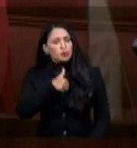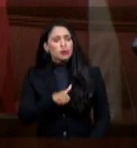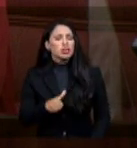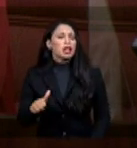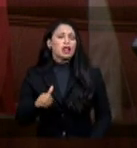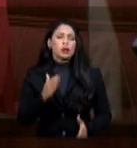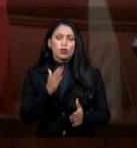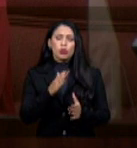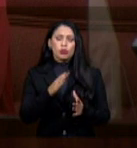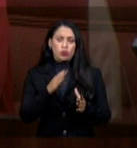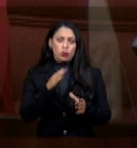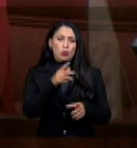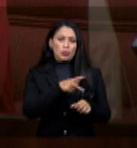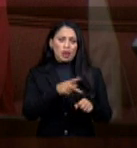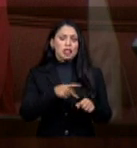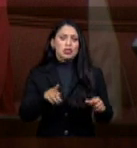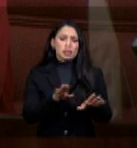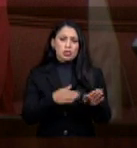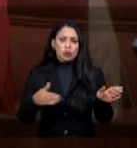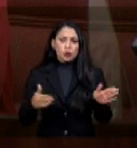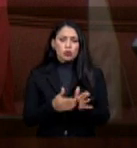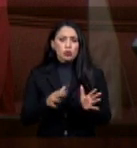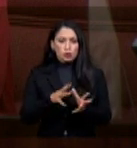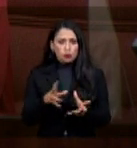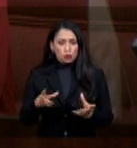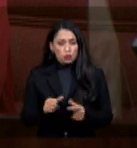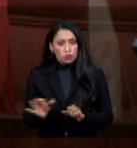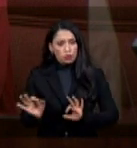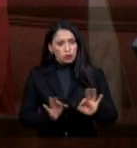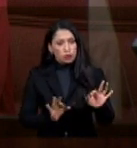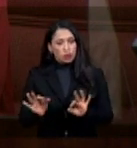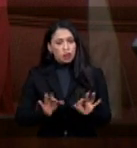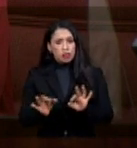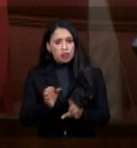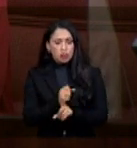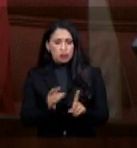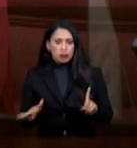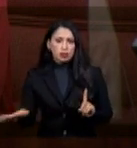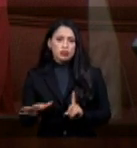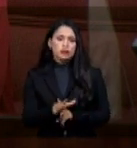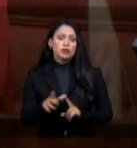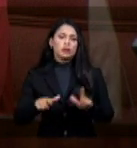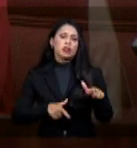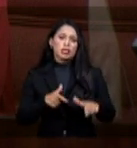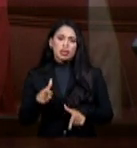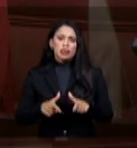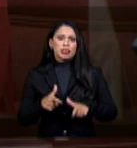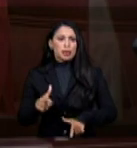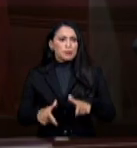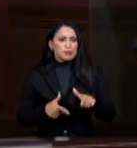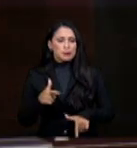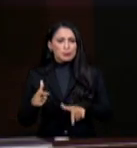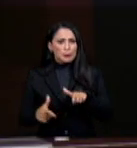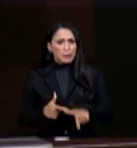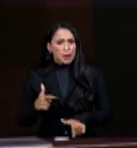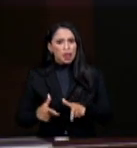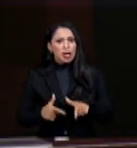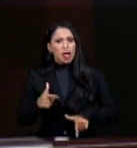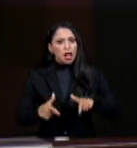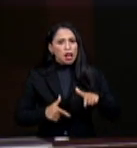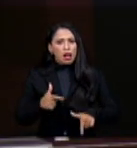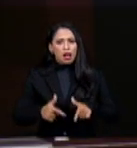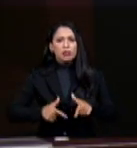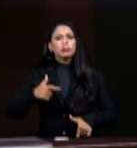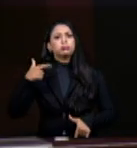das sobreviventes, dos defensores e das organizações da sociedade civil que trabalham incansavelmente todos